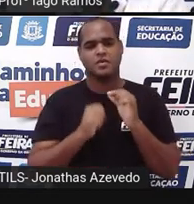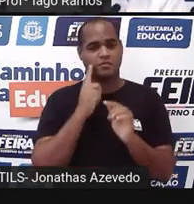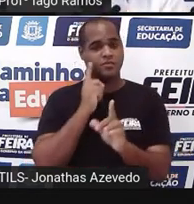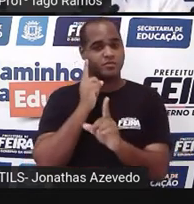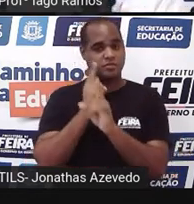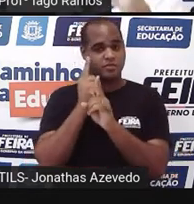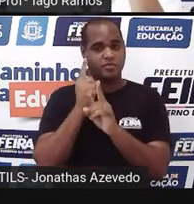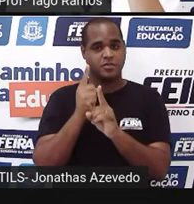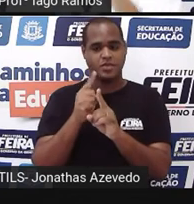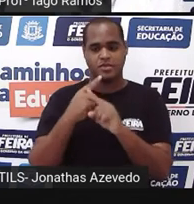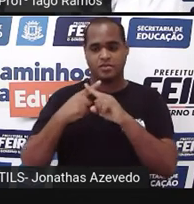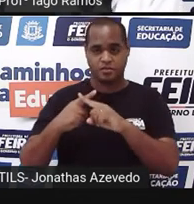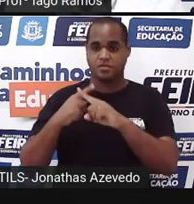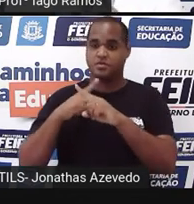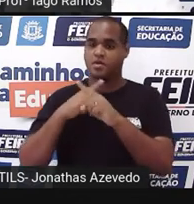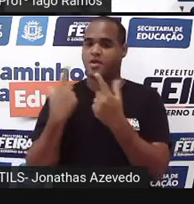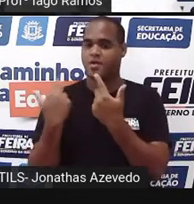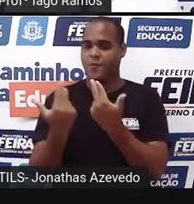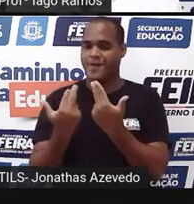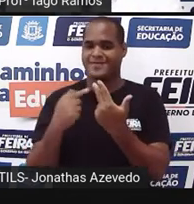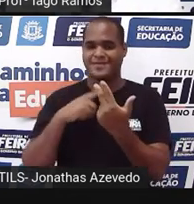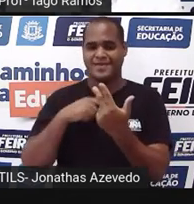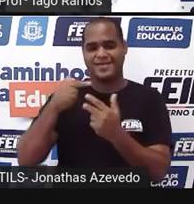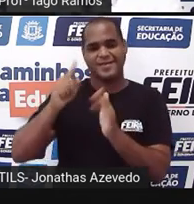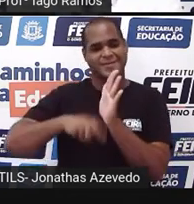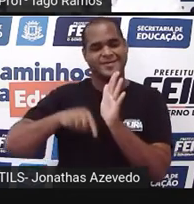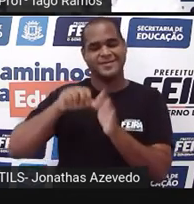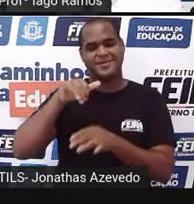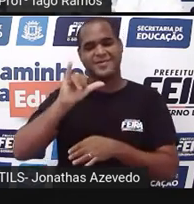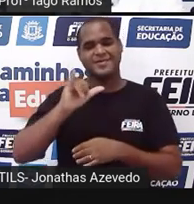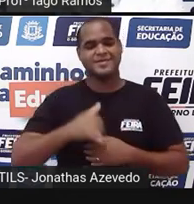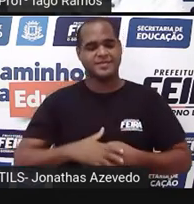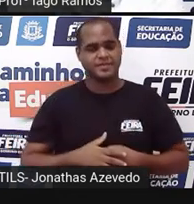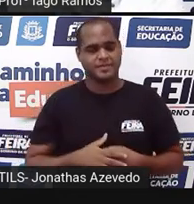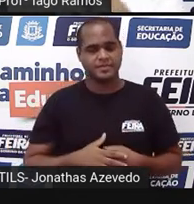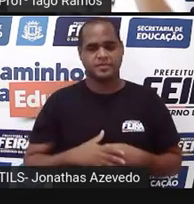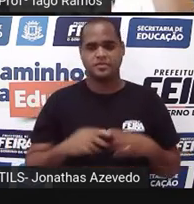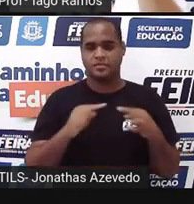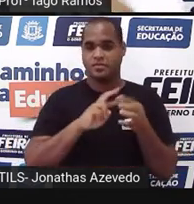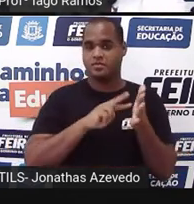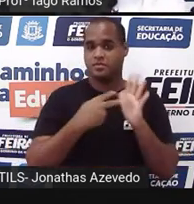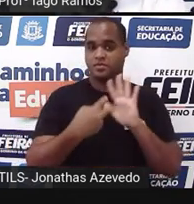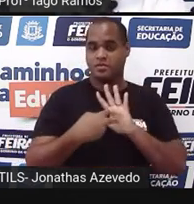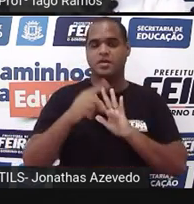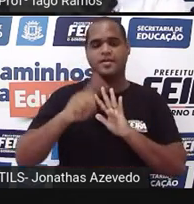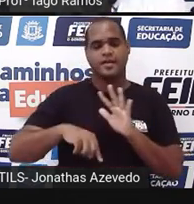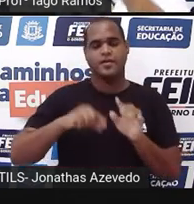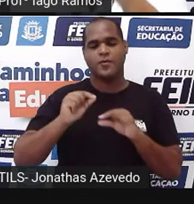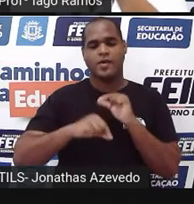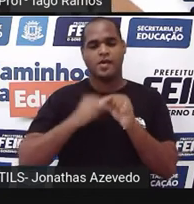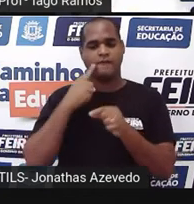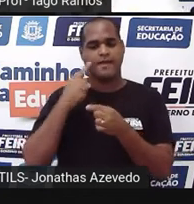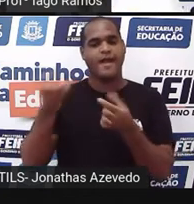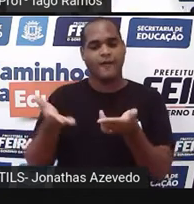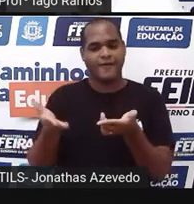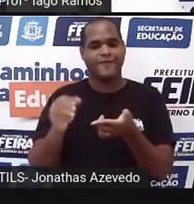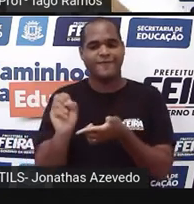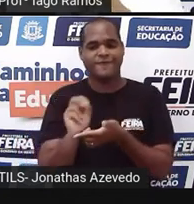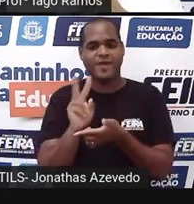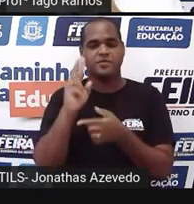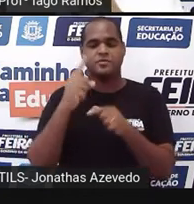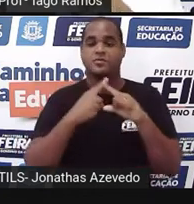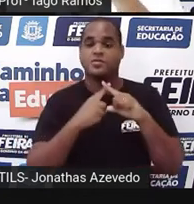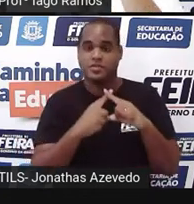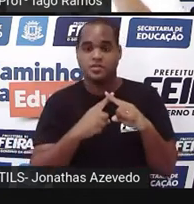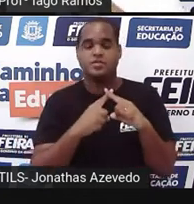encontrei x = 7 - Y significa que nesse momento o valor de X